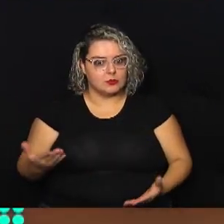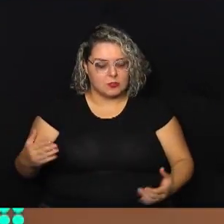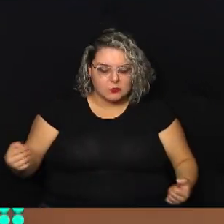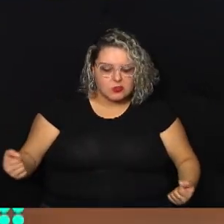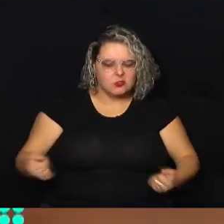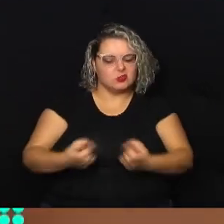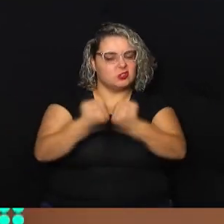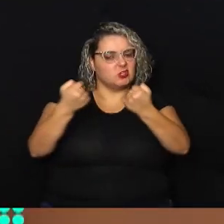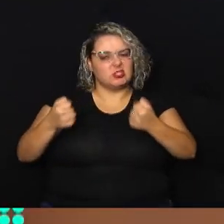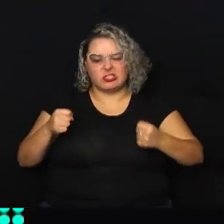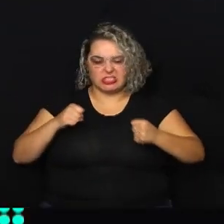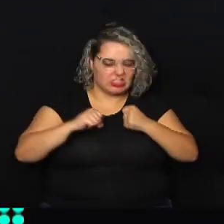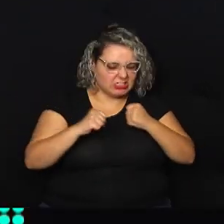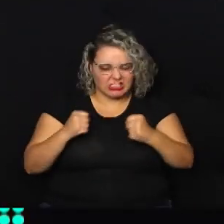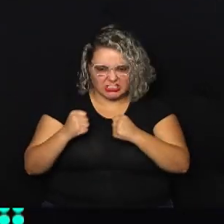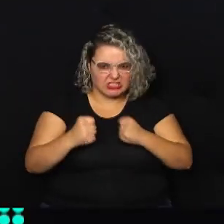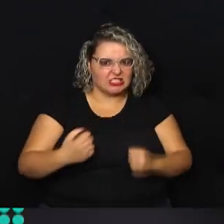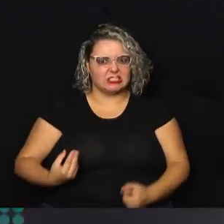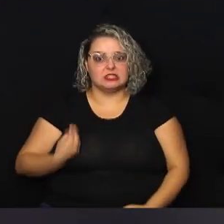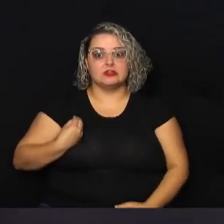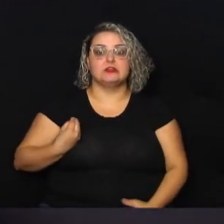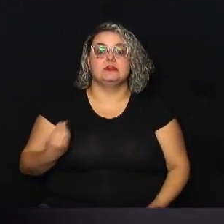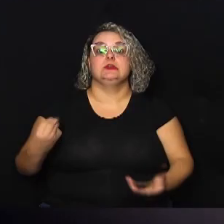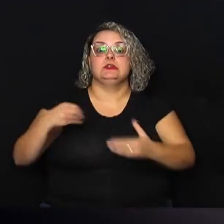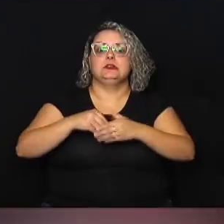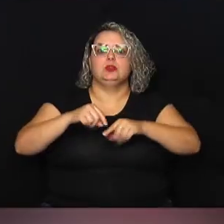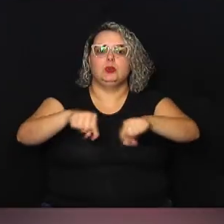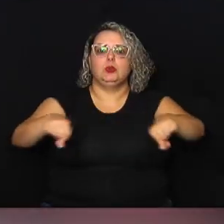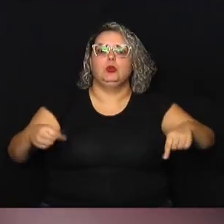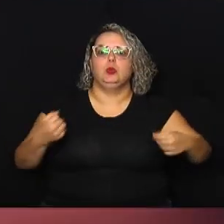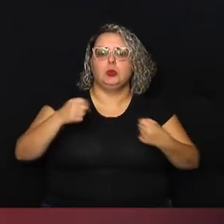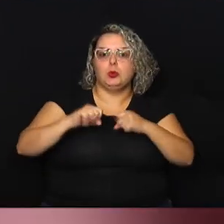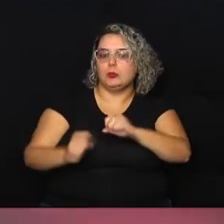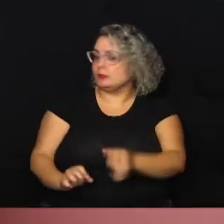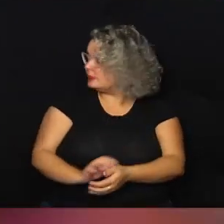as contas no presente, dentro de um ringue.